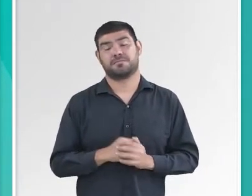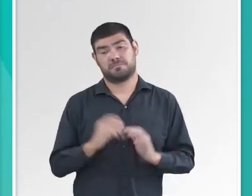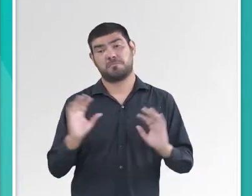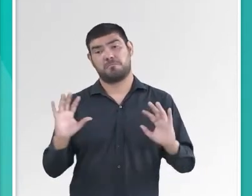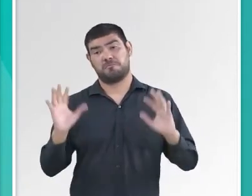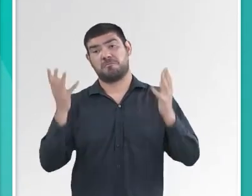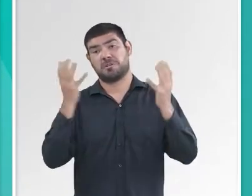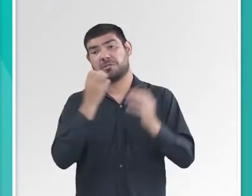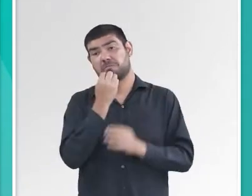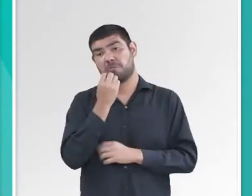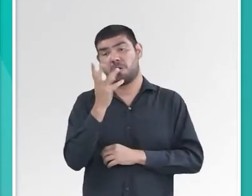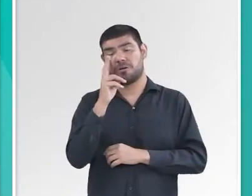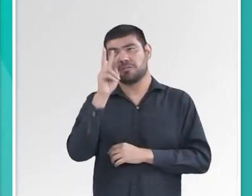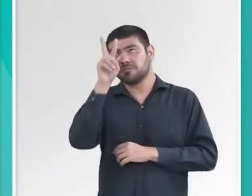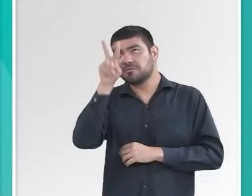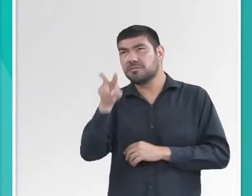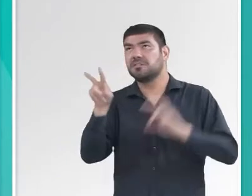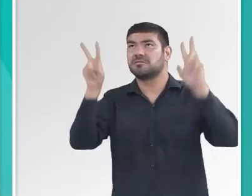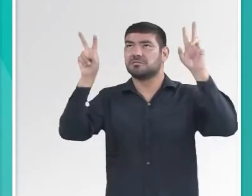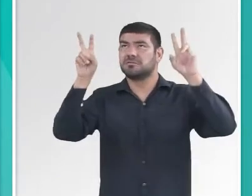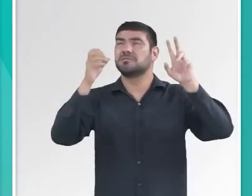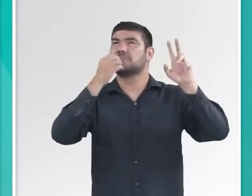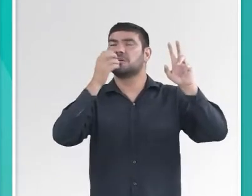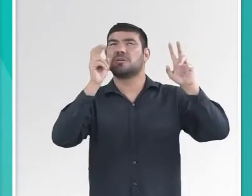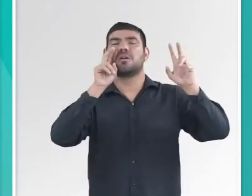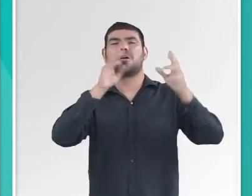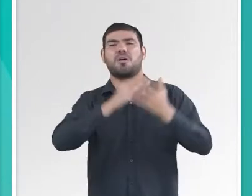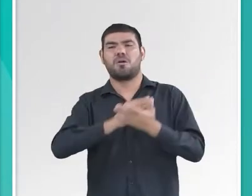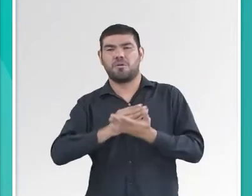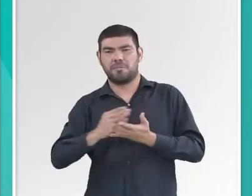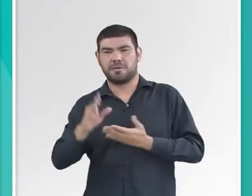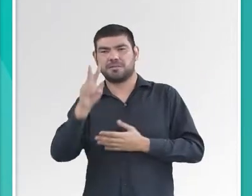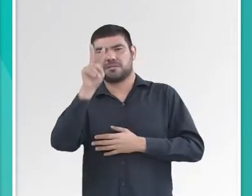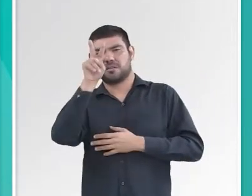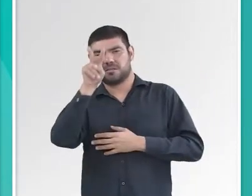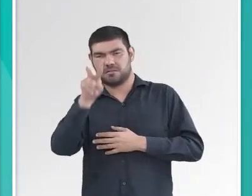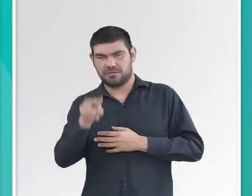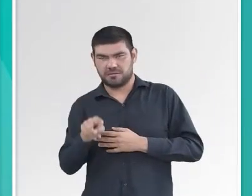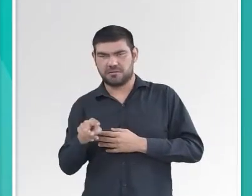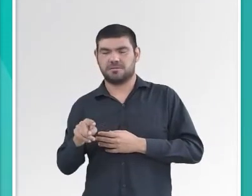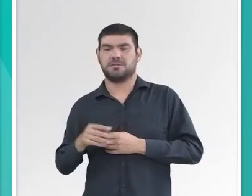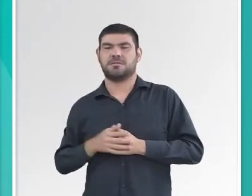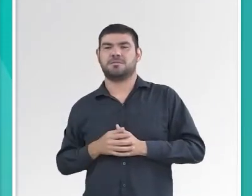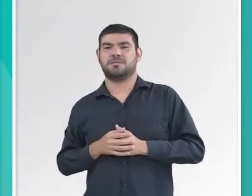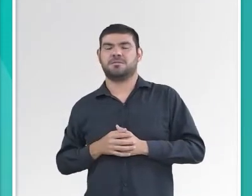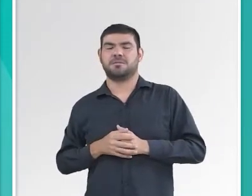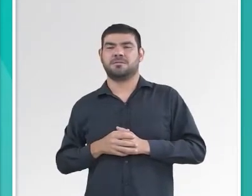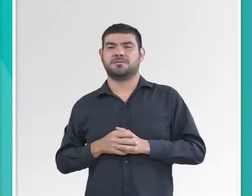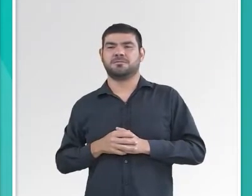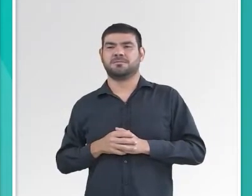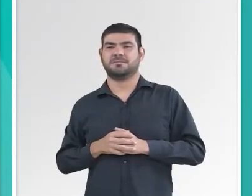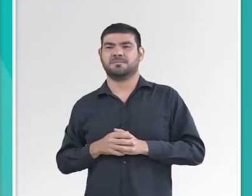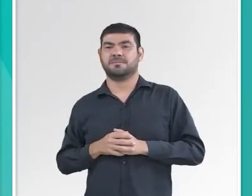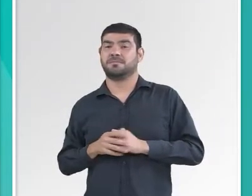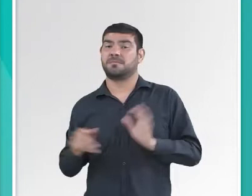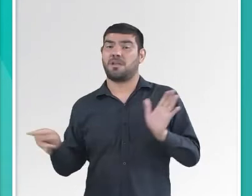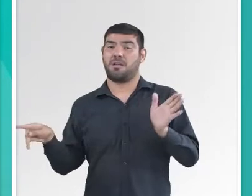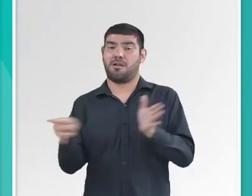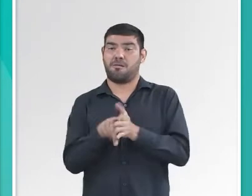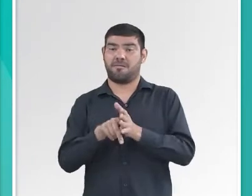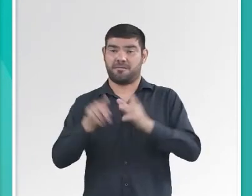pelo título a gente já consegue. Então, você já pode começar aí fazendo os seus julgamentos do seu texto pelo próprio